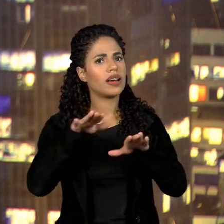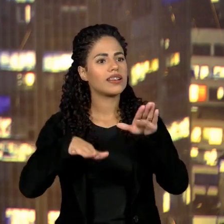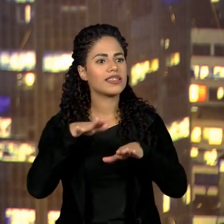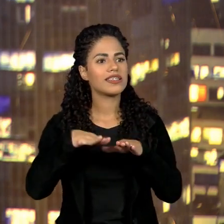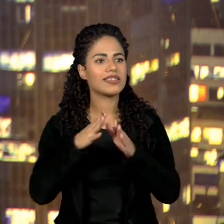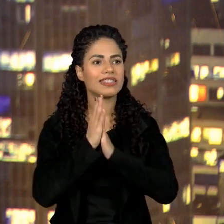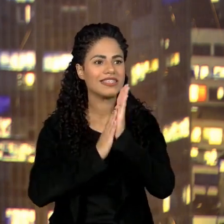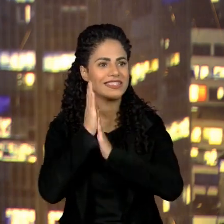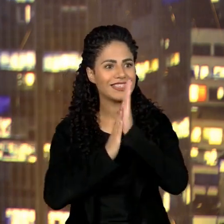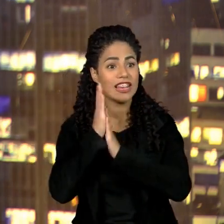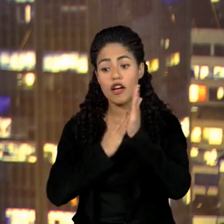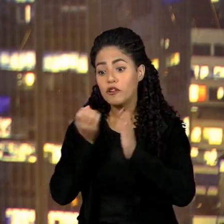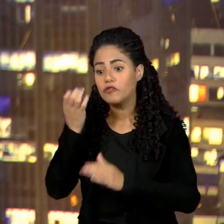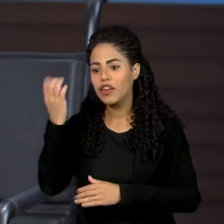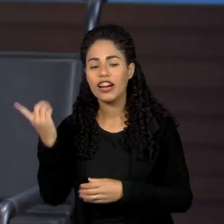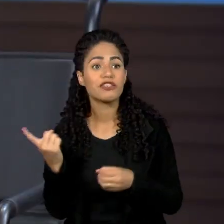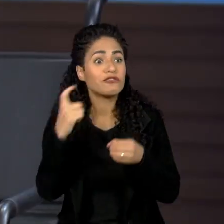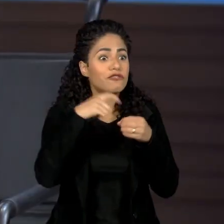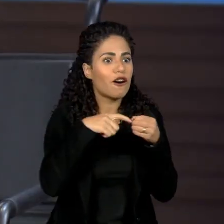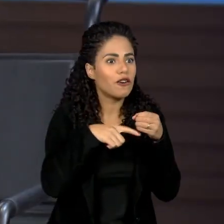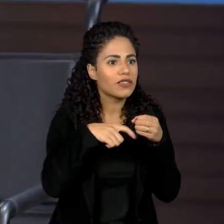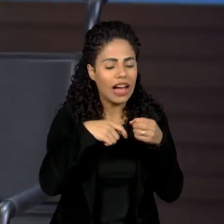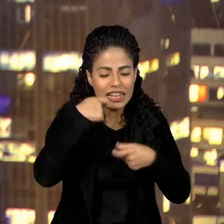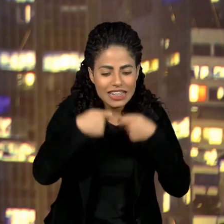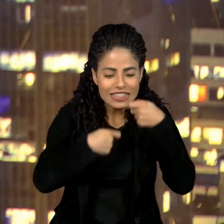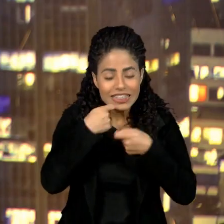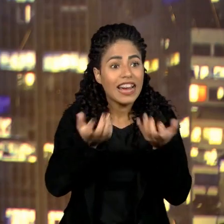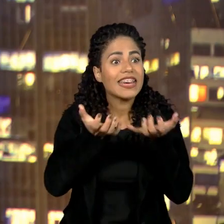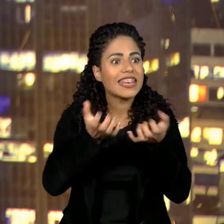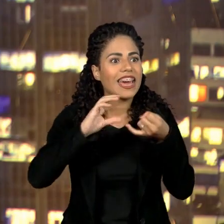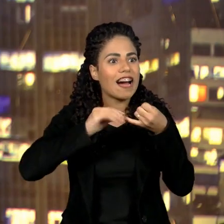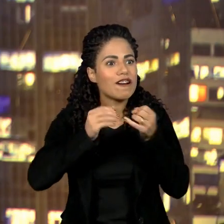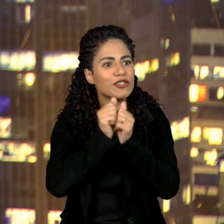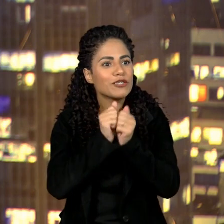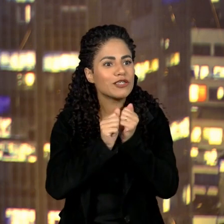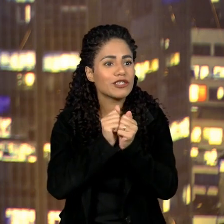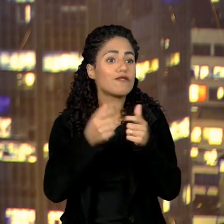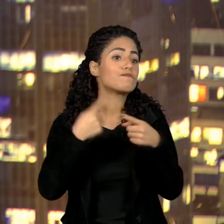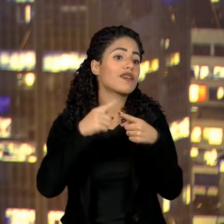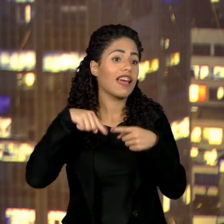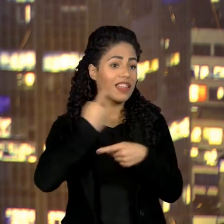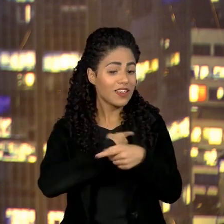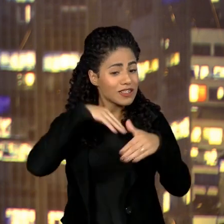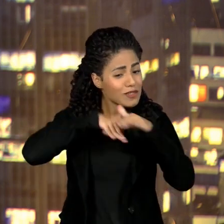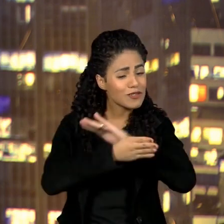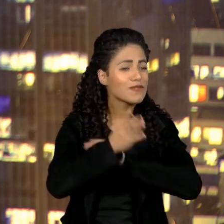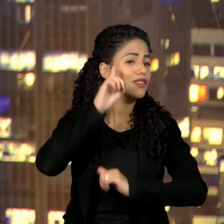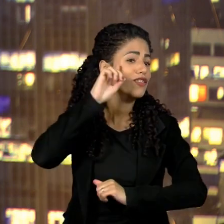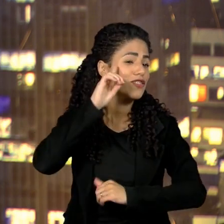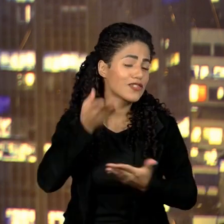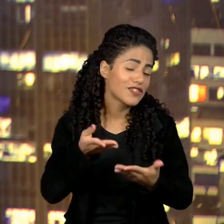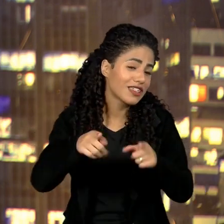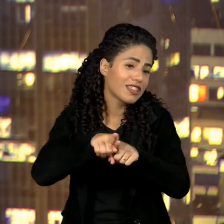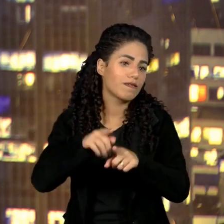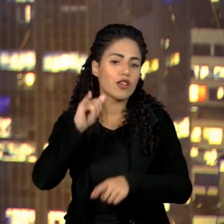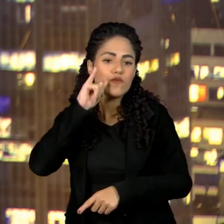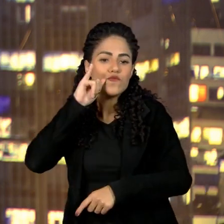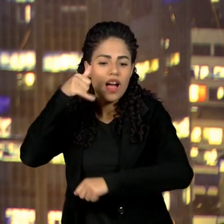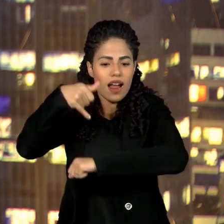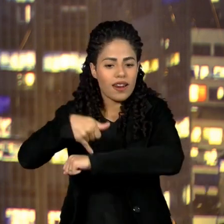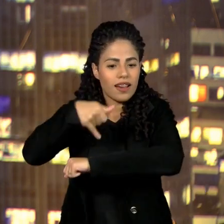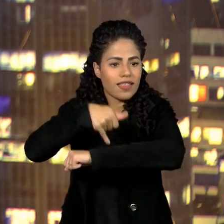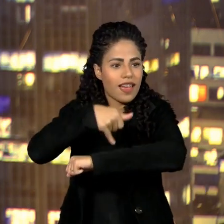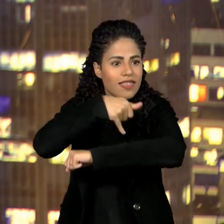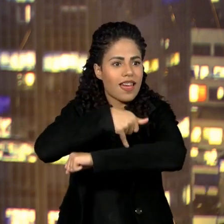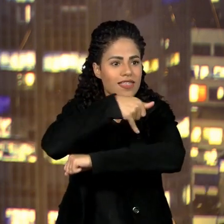comer um arroz com feijão, na verdade. Exato. Aí é uma coisa muito nossa, né? E, Andrioli, por falar, né, no Saci, que um